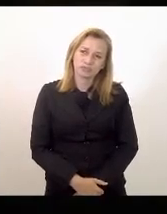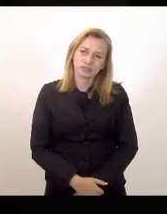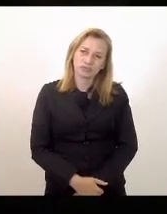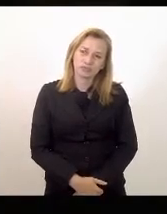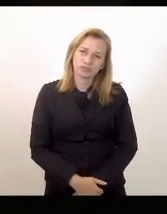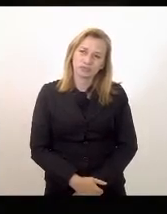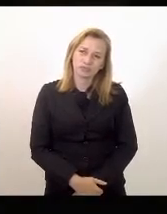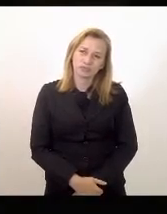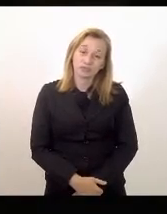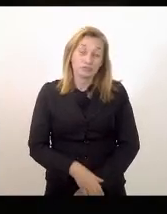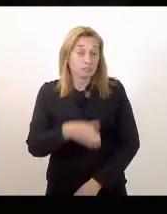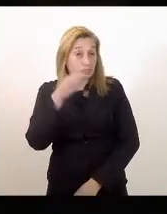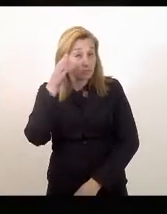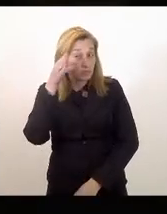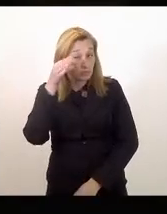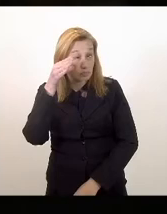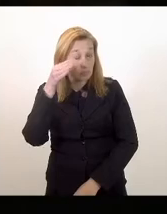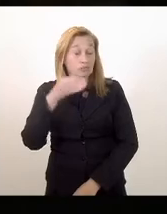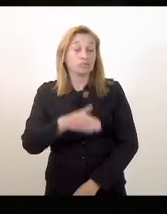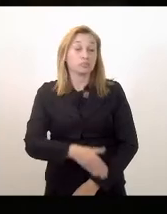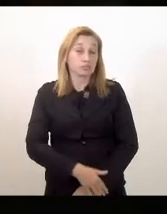há interesses,